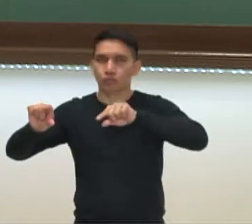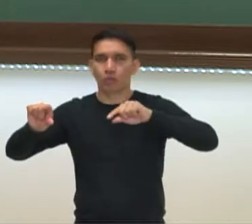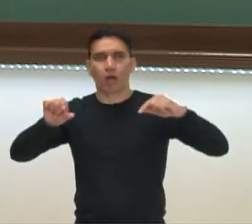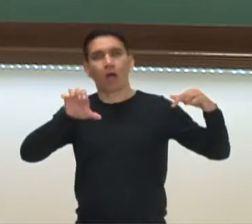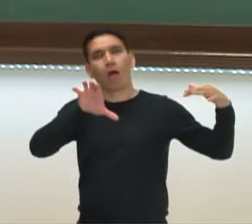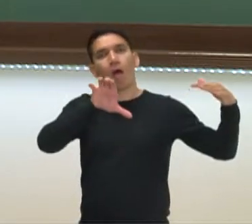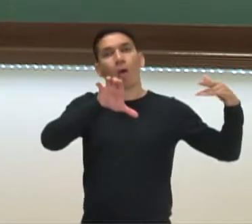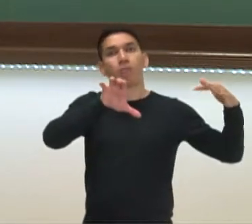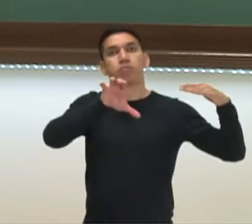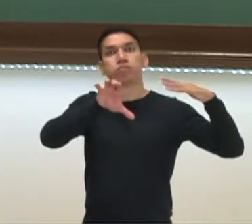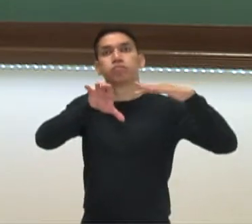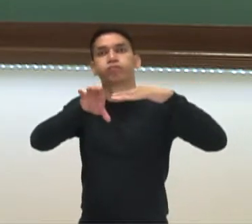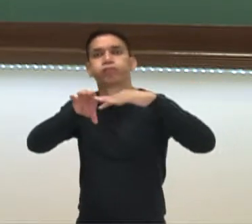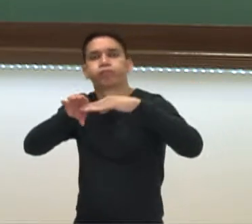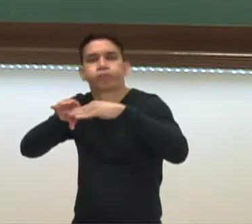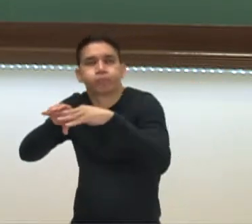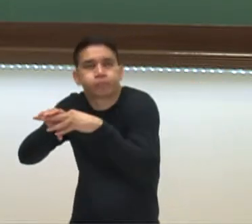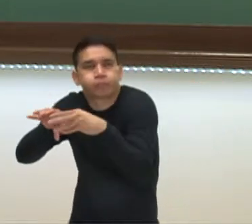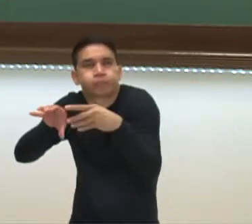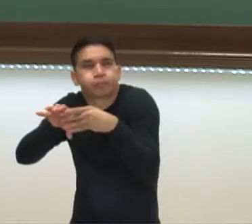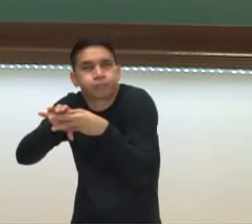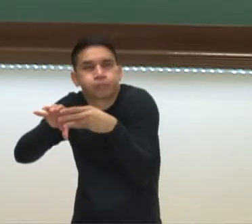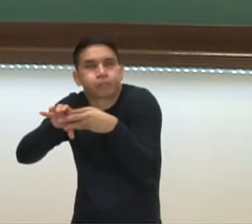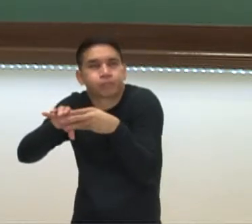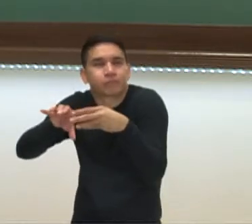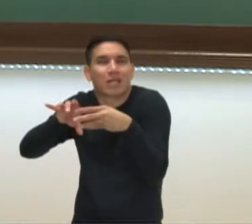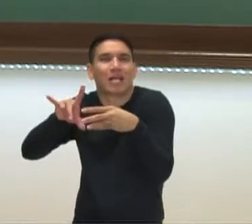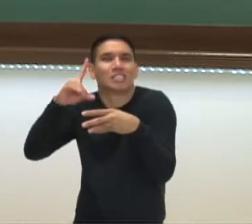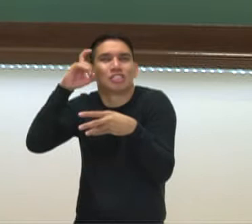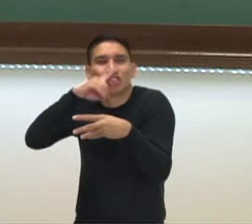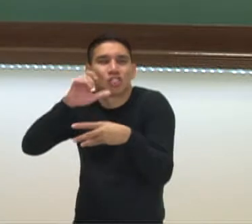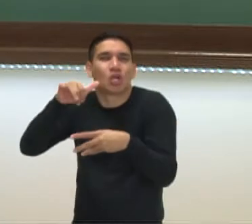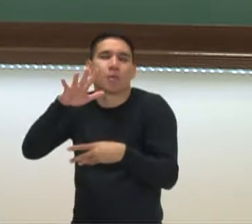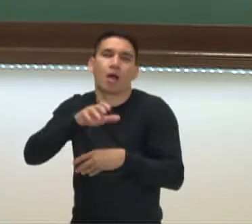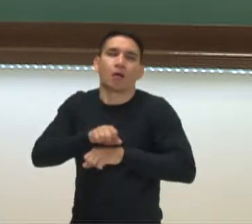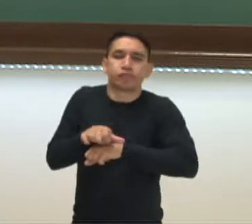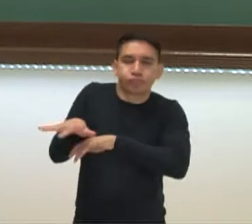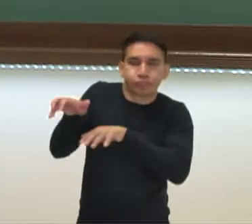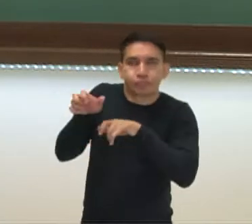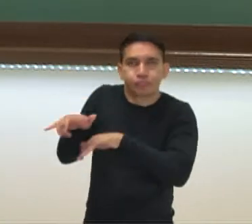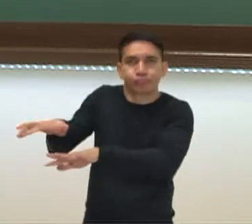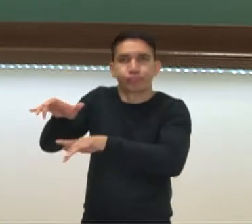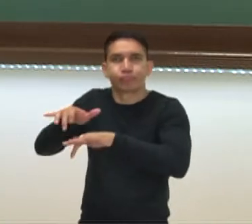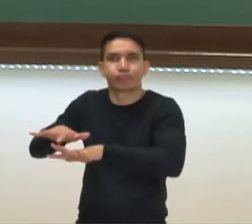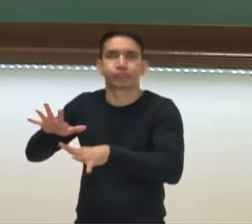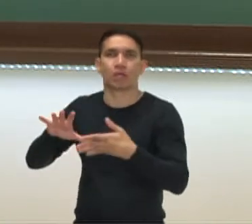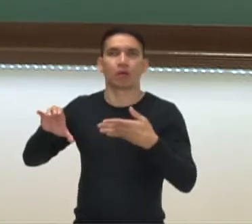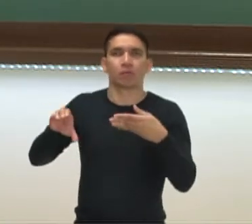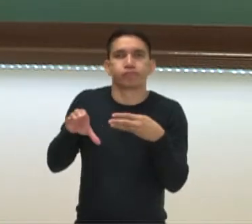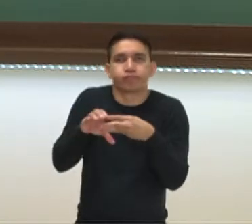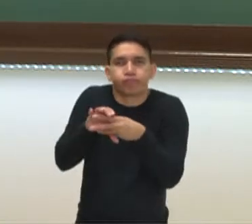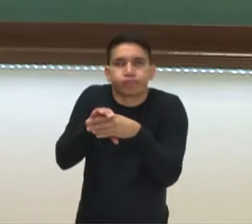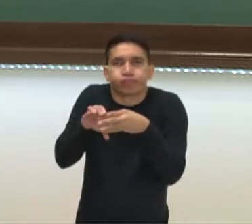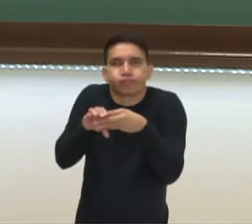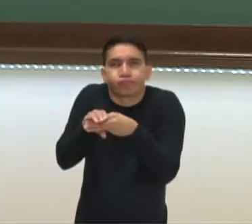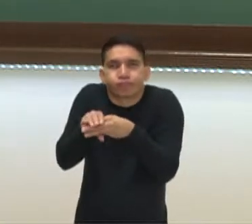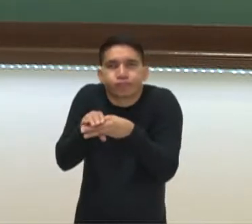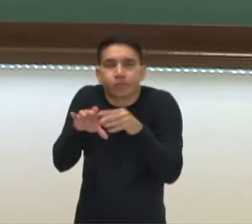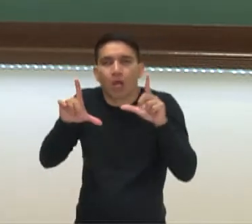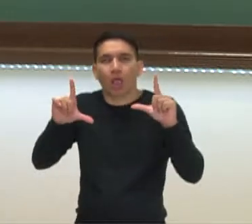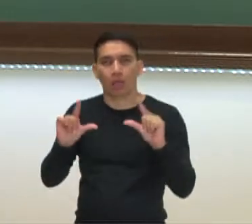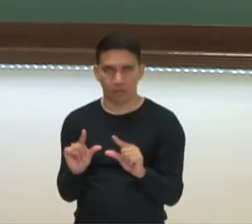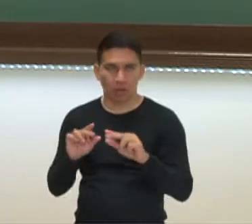circuito oferecessem uma resistência elétrica para a passagem desse fluido, né? Então você tem aí